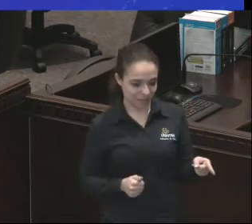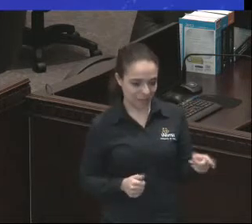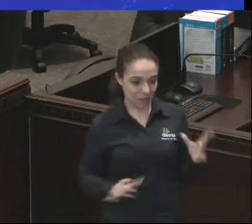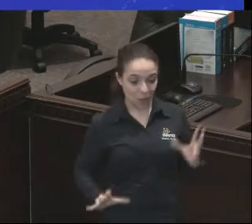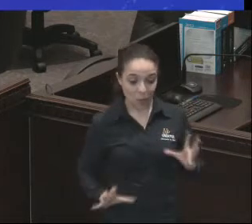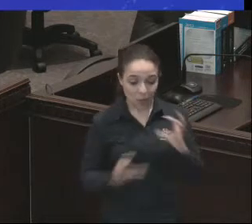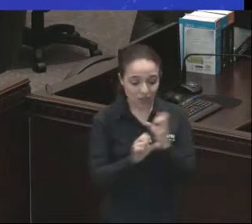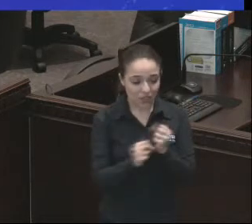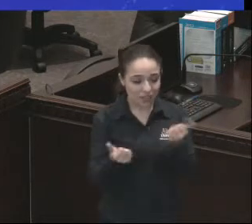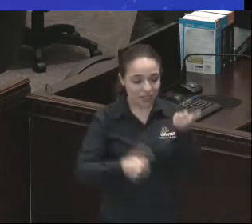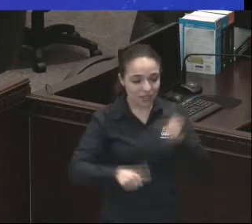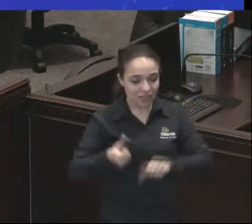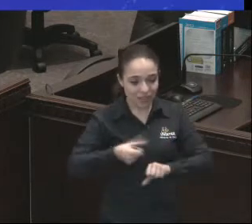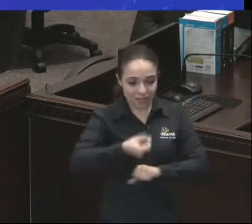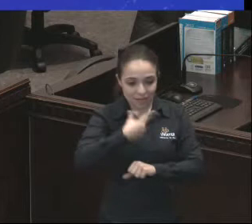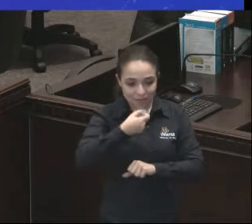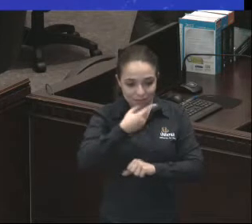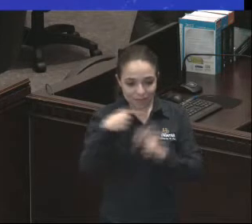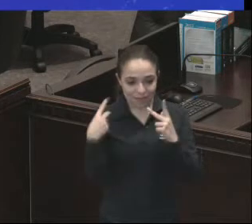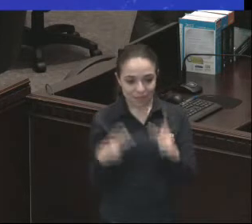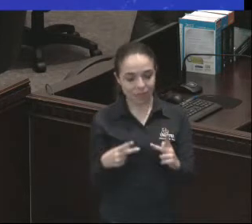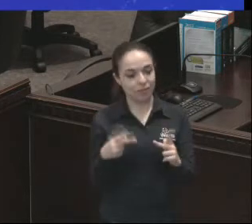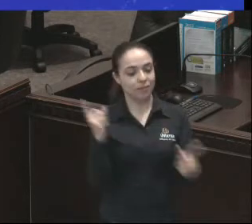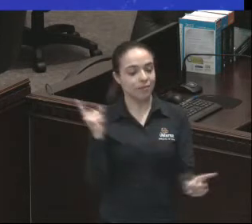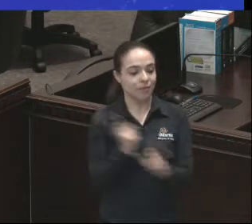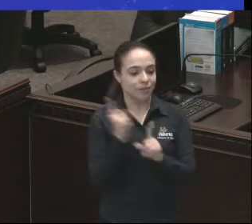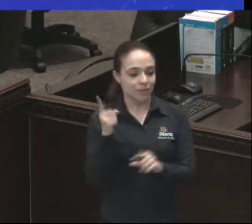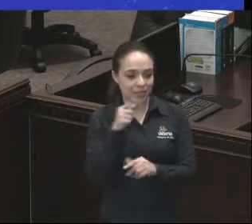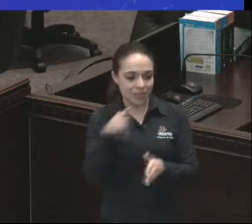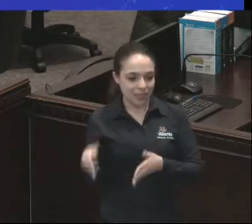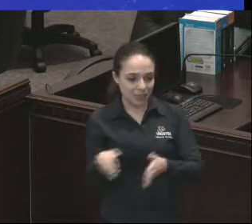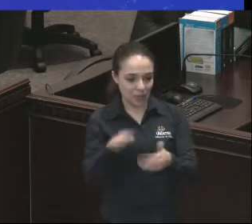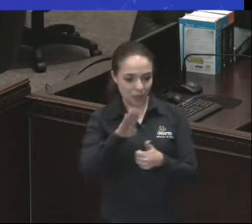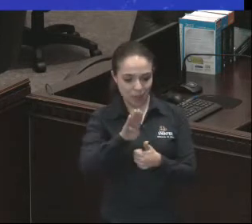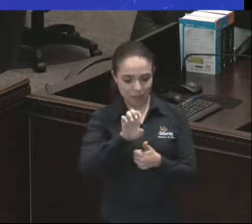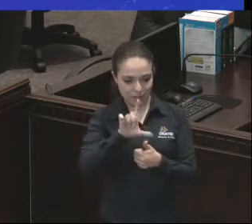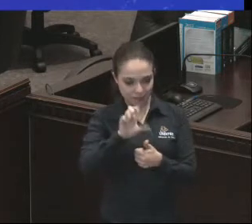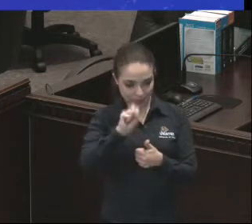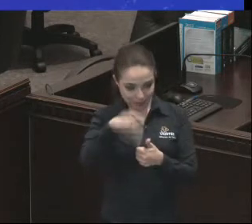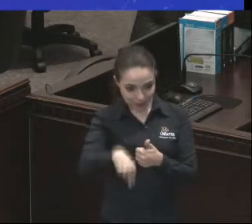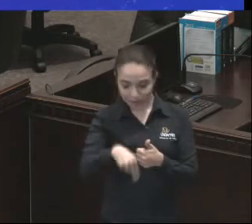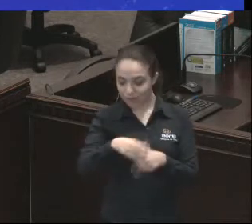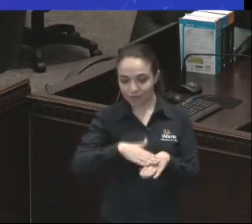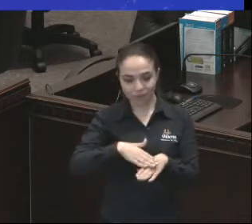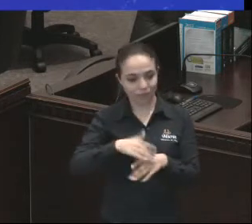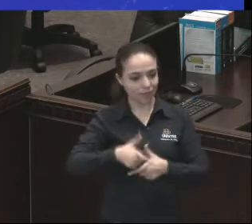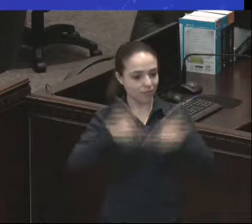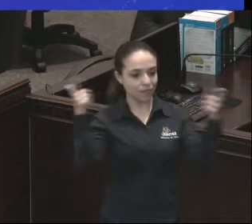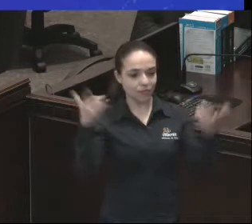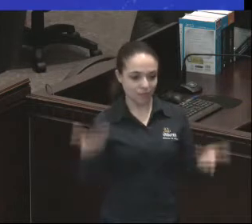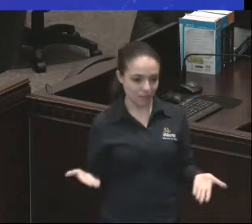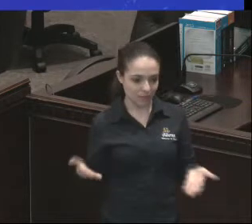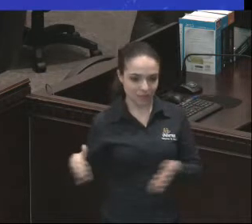quantidade de hormônios sexuais femininos encontrados no Rio Belém foi enorme, porque o Rio Belém passa